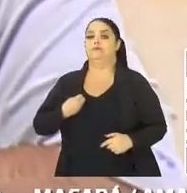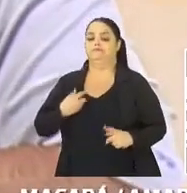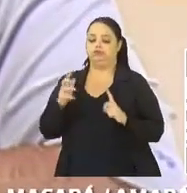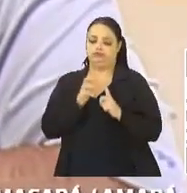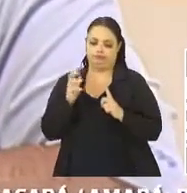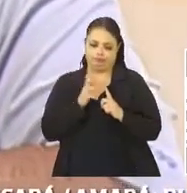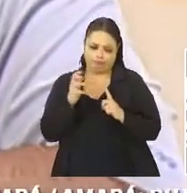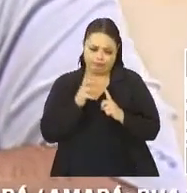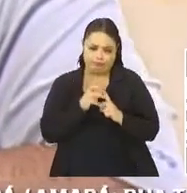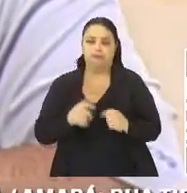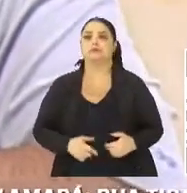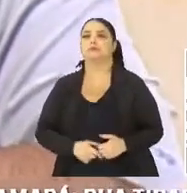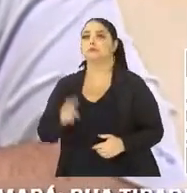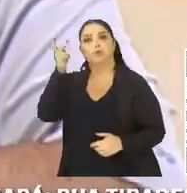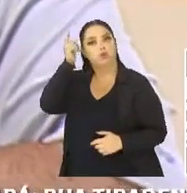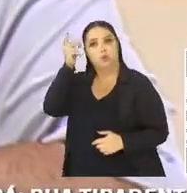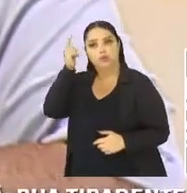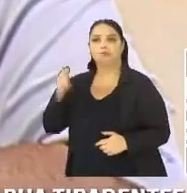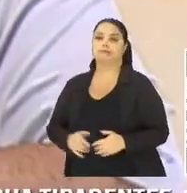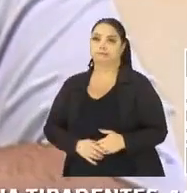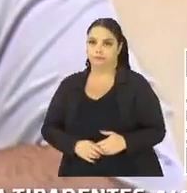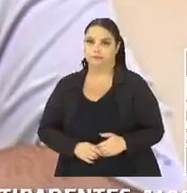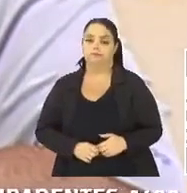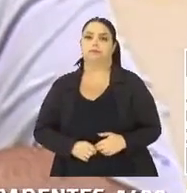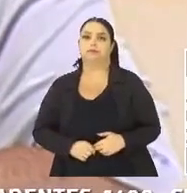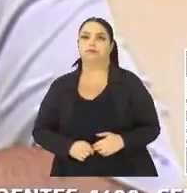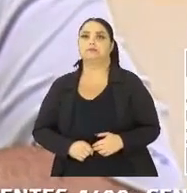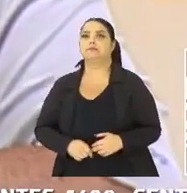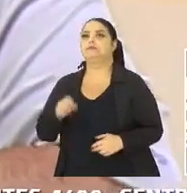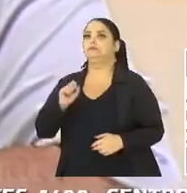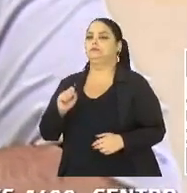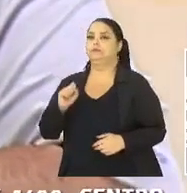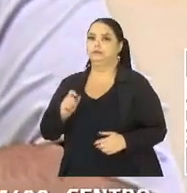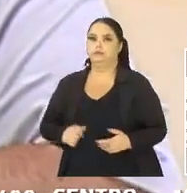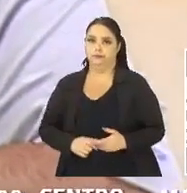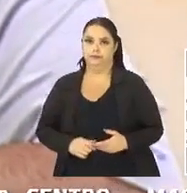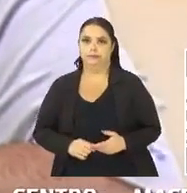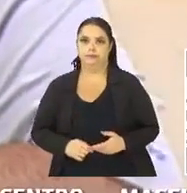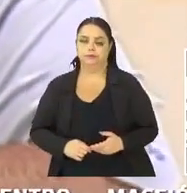Isso é normal, é natural. Só que